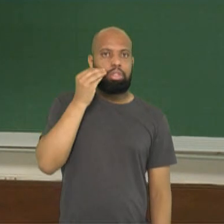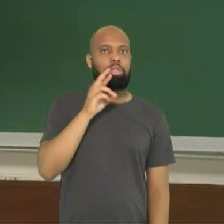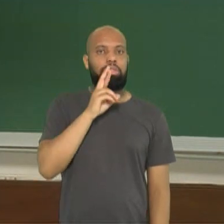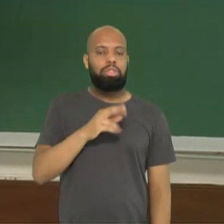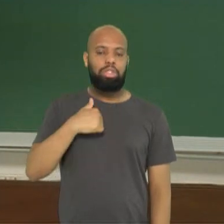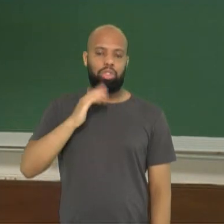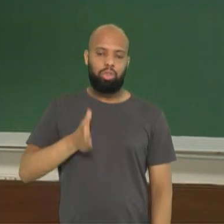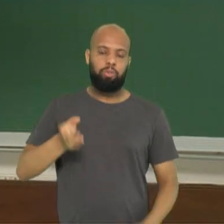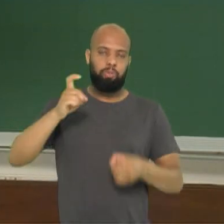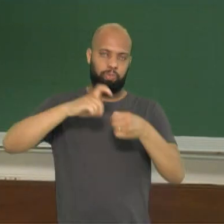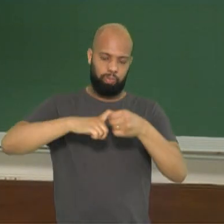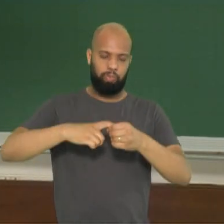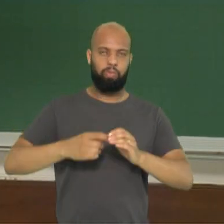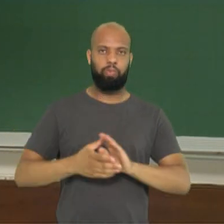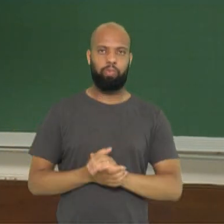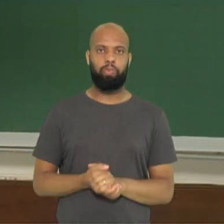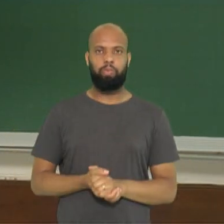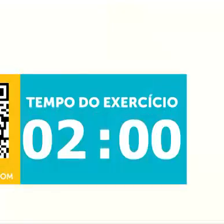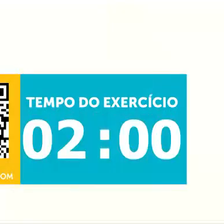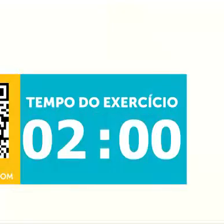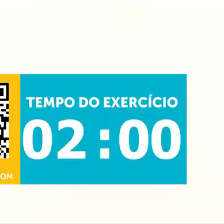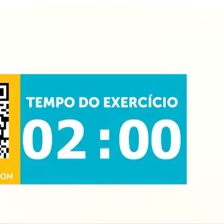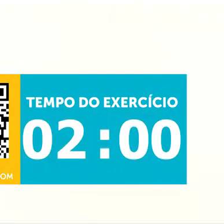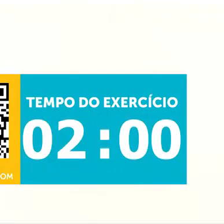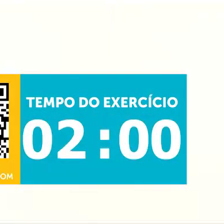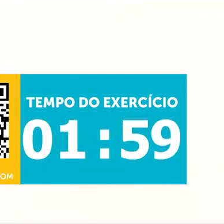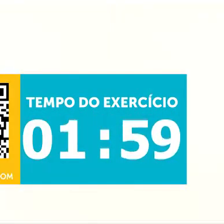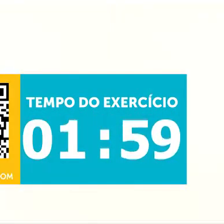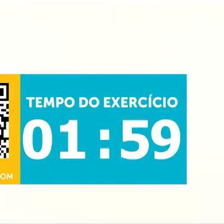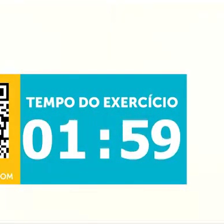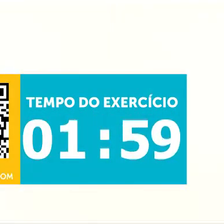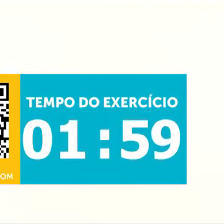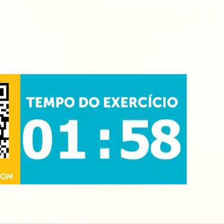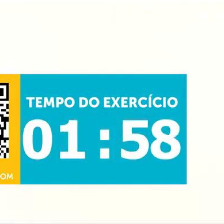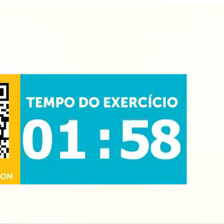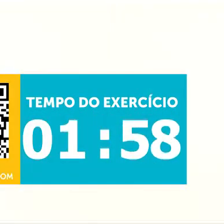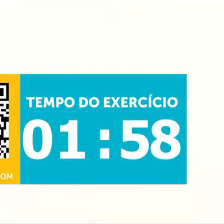realize a atividade e nós já vamos corrigir.